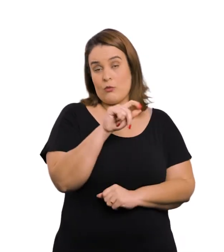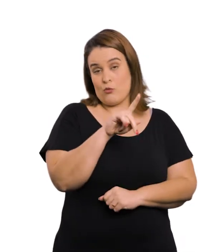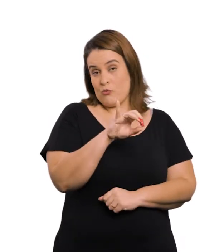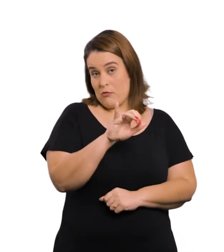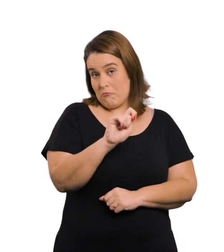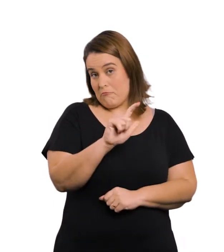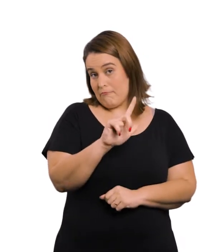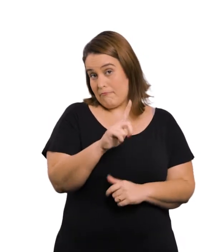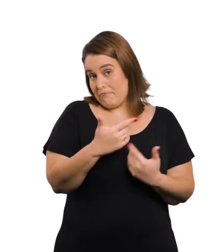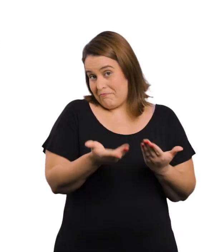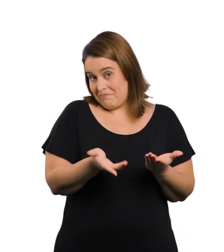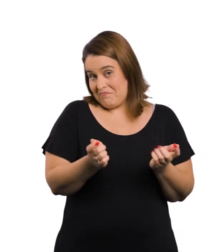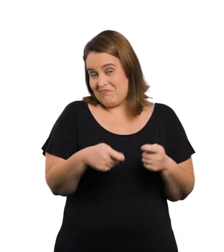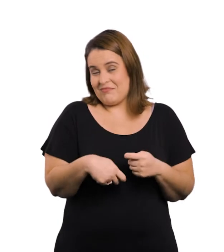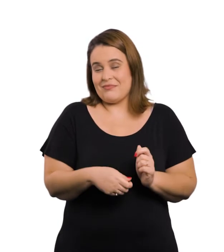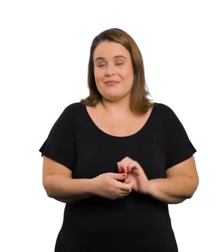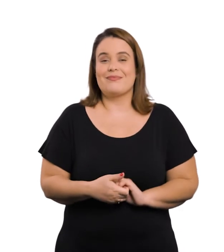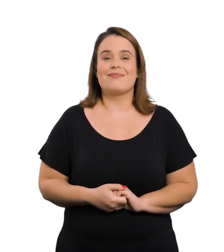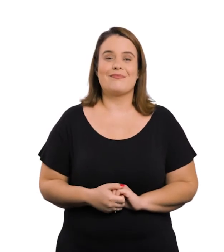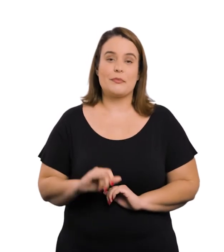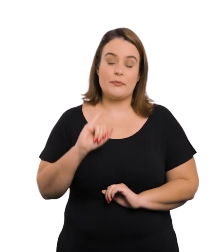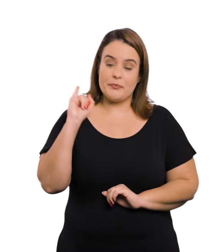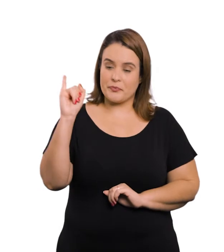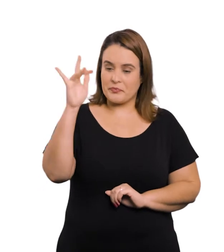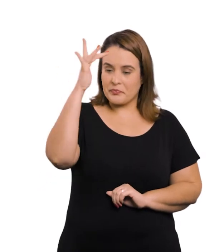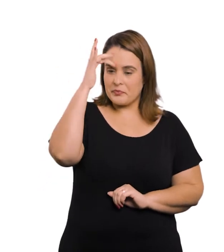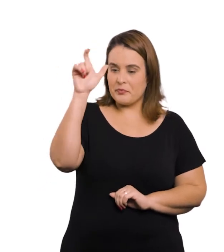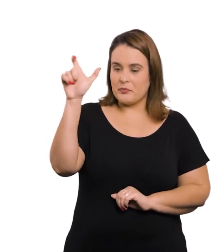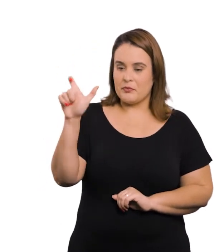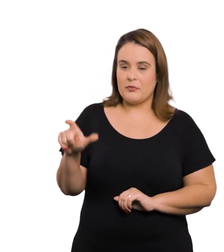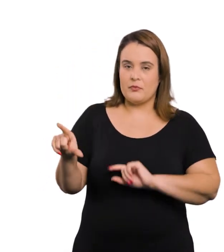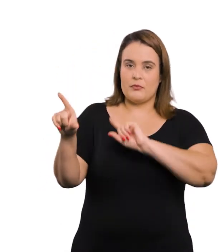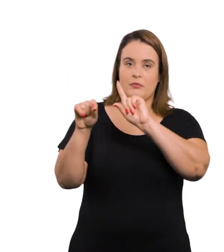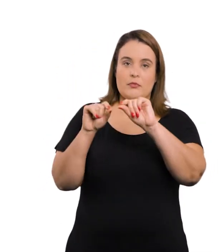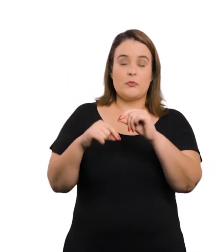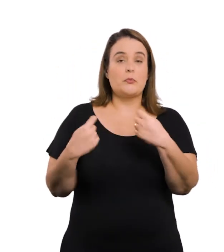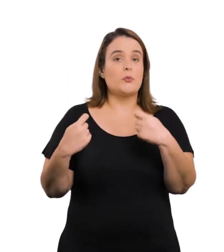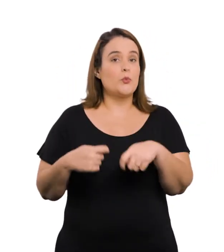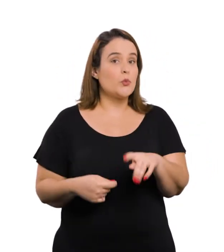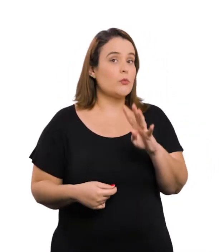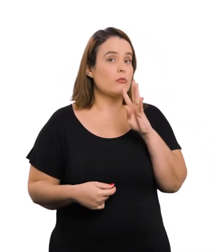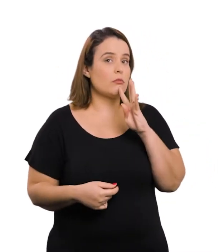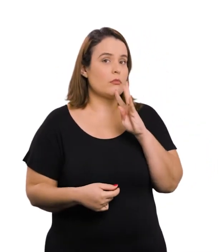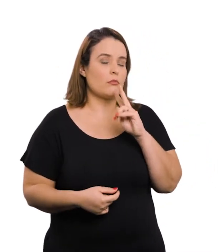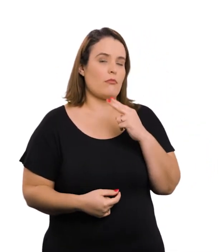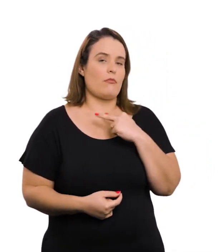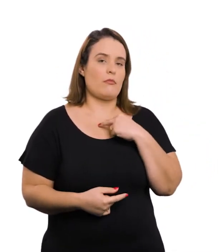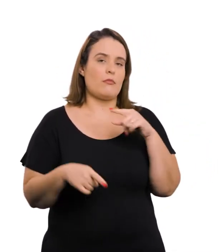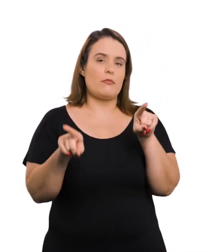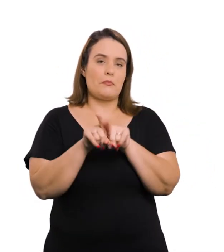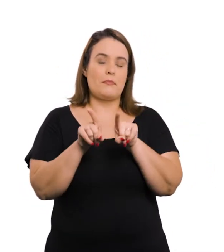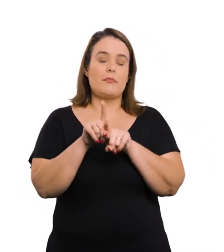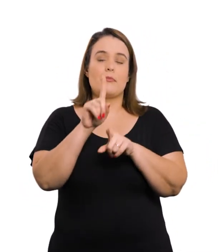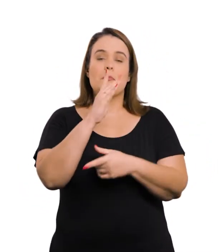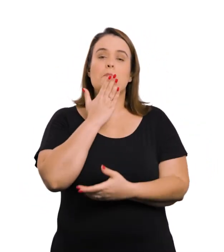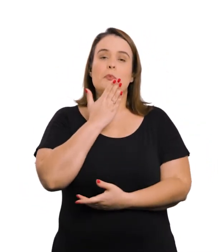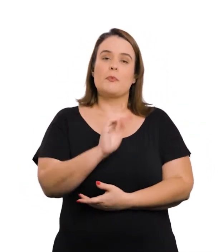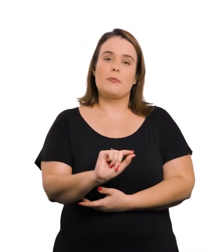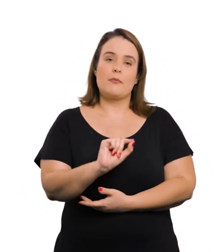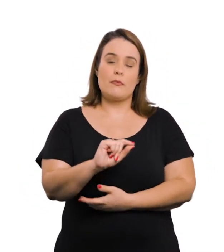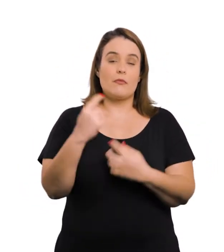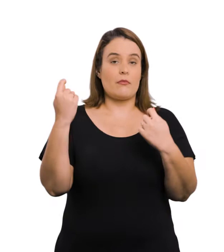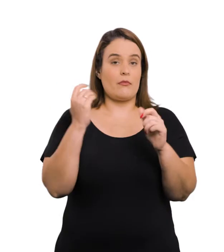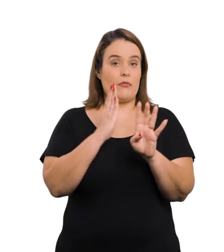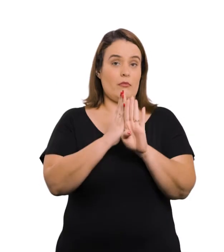adaptações razoáveis, por exemplo. É importante que os recrutadores conheçam bem a vaga e as funções exigidas, a fim